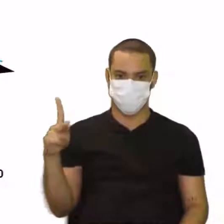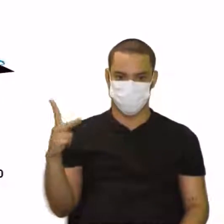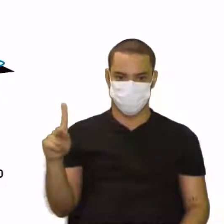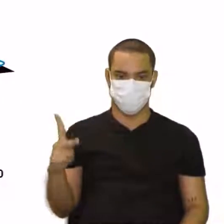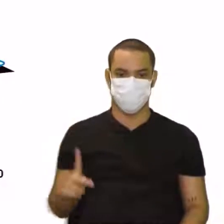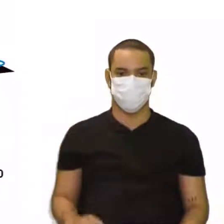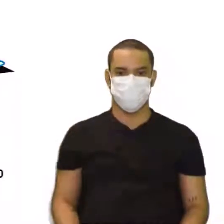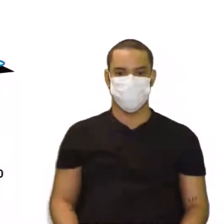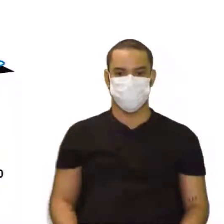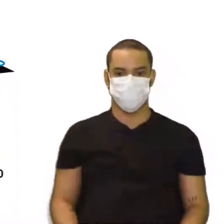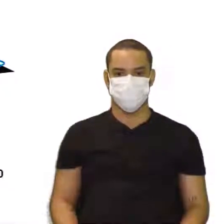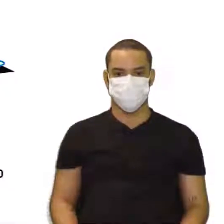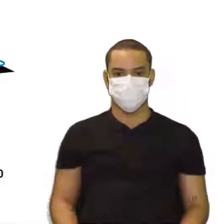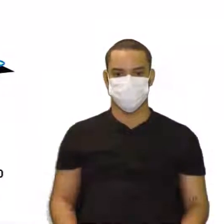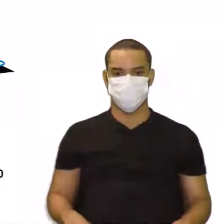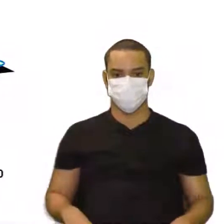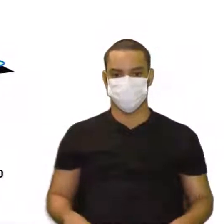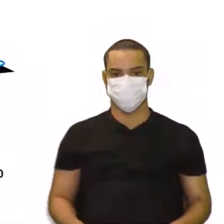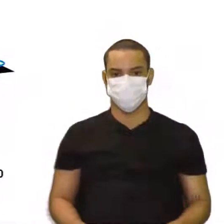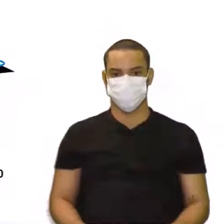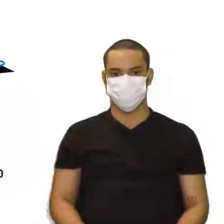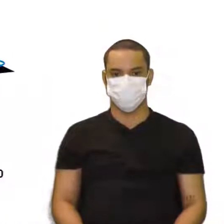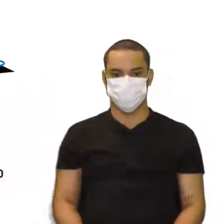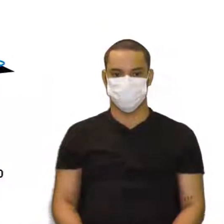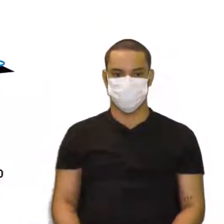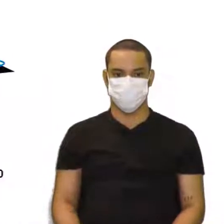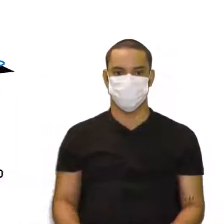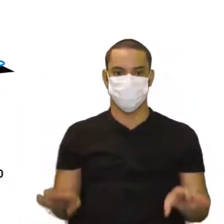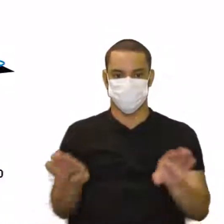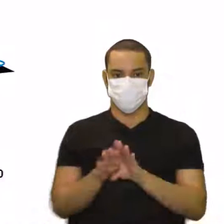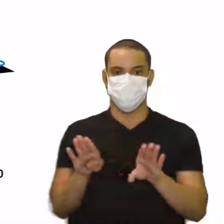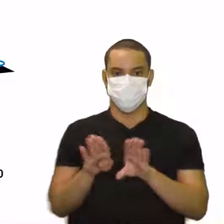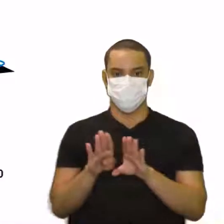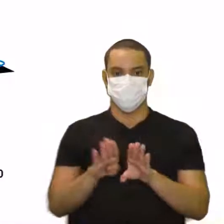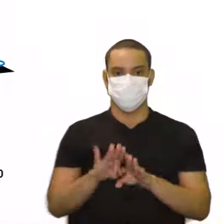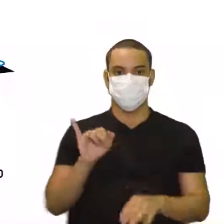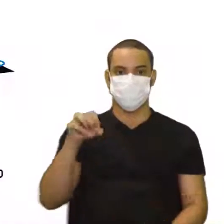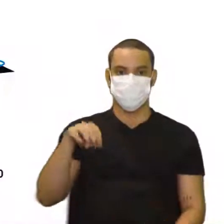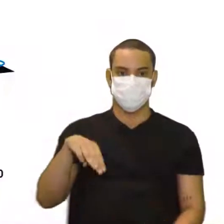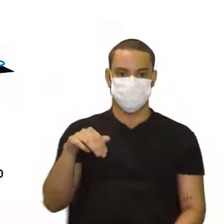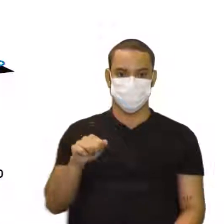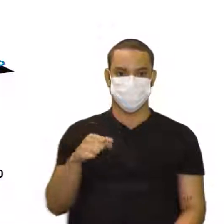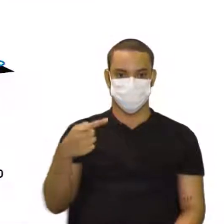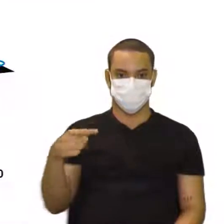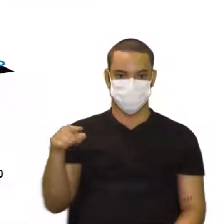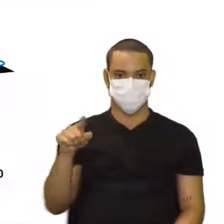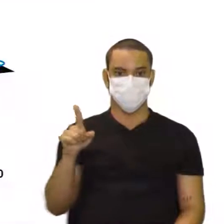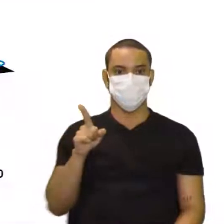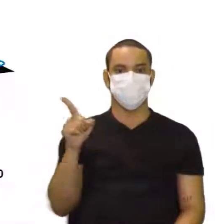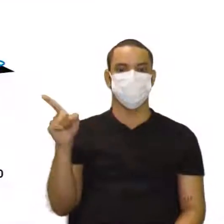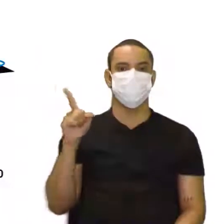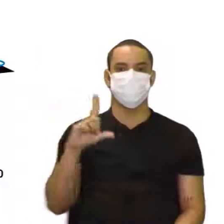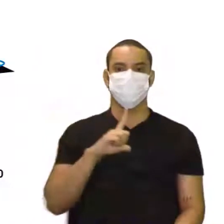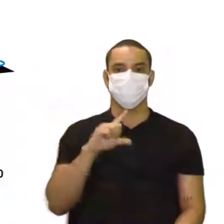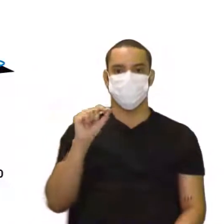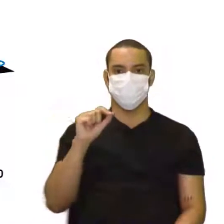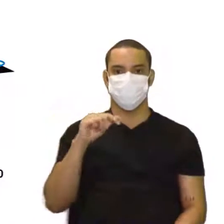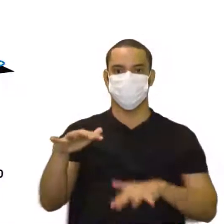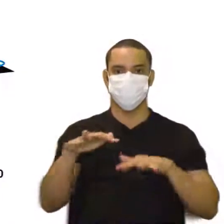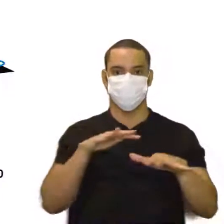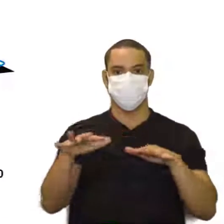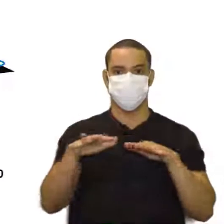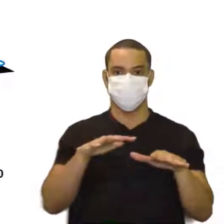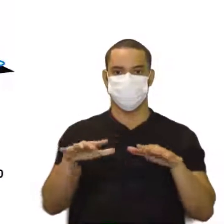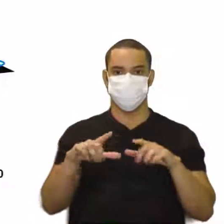ver, certo? E a gente pode ter a movimentação desse ímã. Nesse caso aqui, o que está acontecendo? Ó, eu estou movimentando a placa